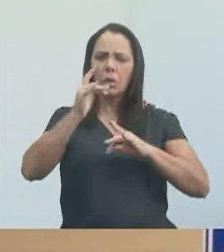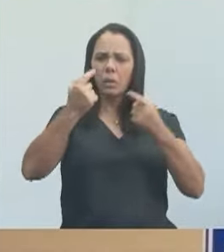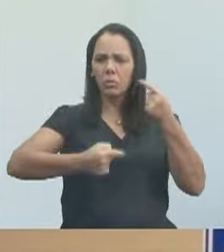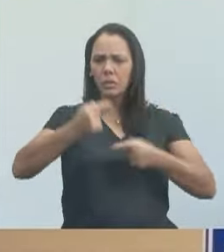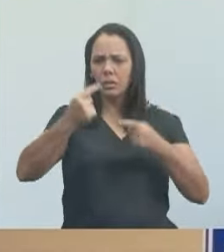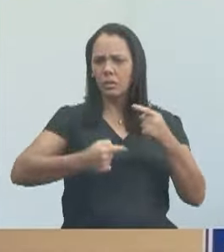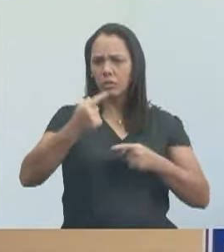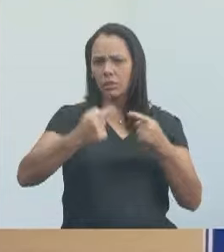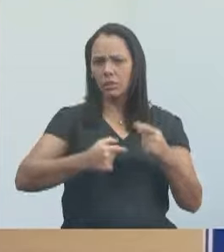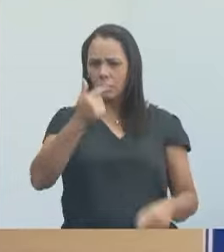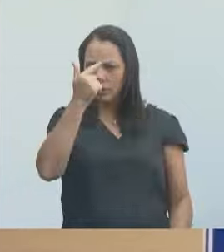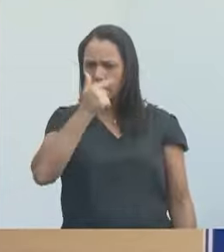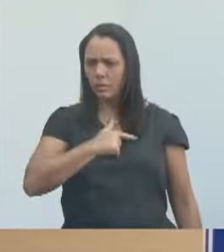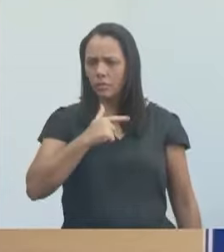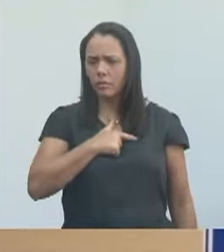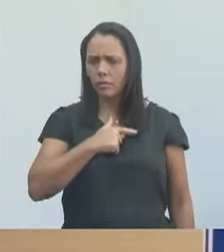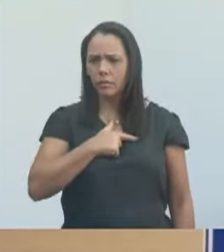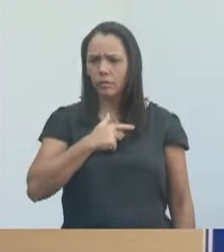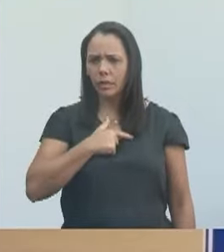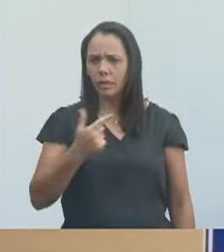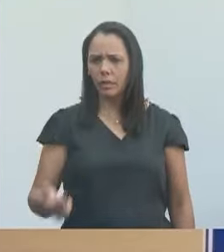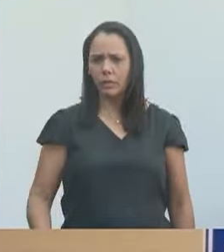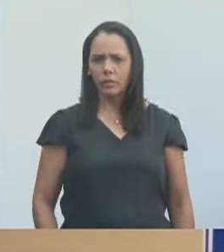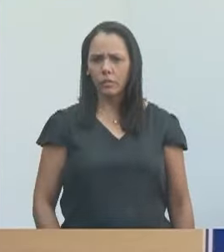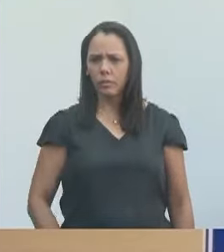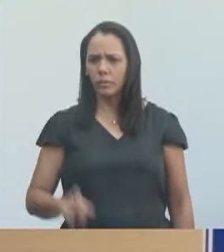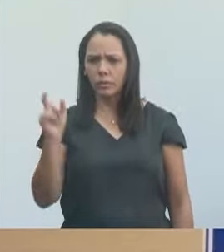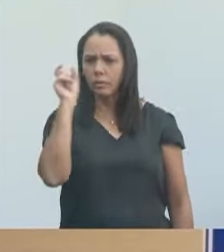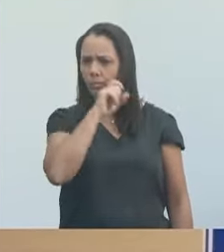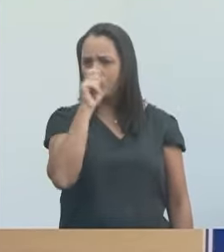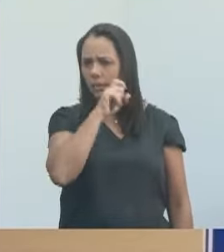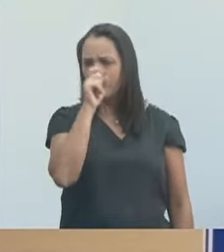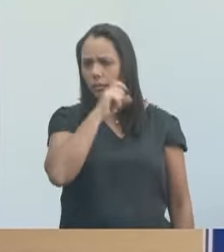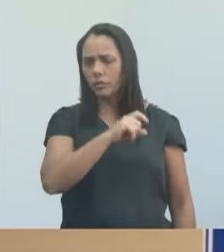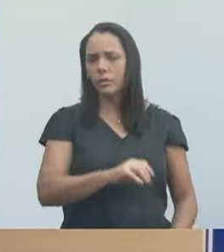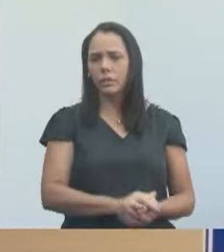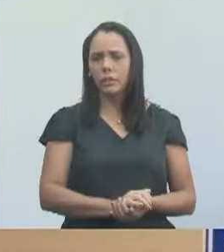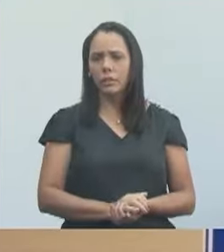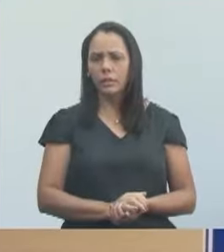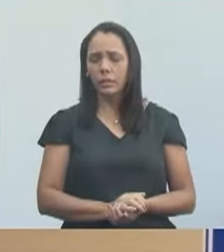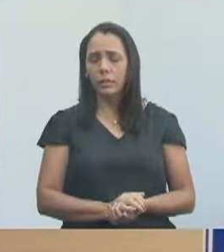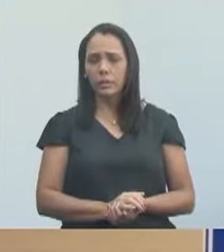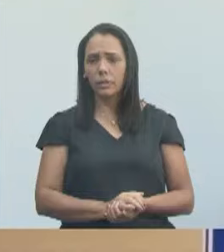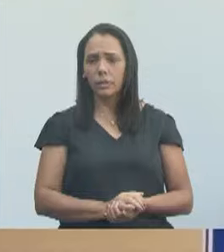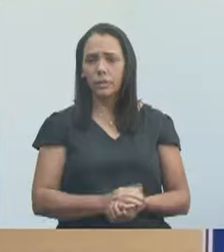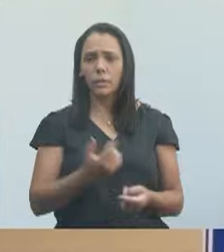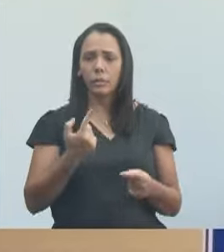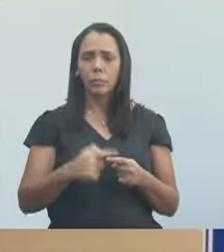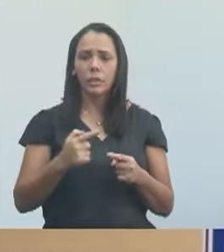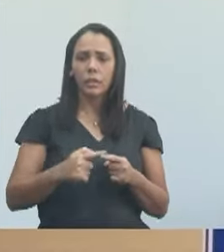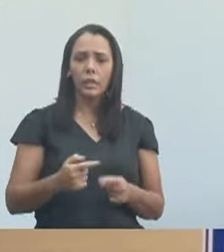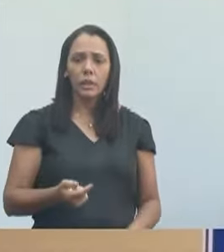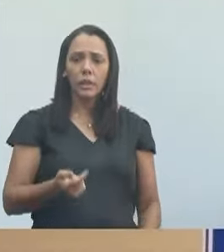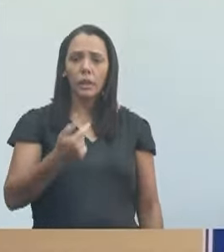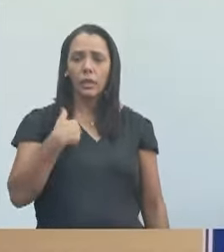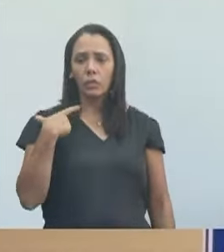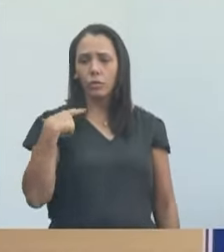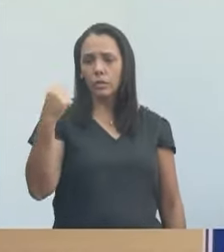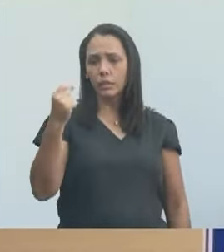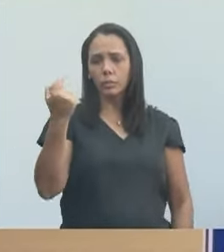isso, perseguição política, não é? E tudo papo furado, tá bom? Porque isso aí parte de lá primeiro para vir para cá. Porque eu fui eleito para